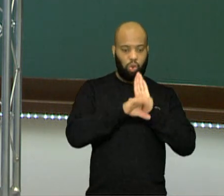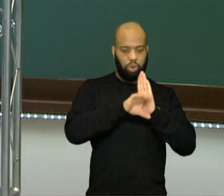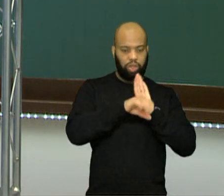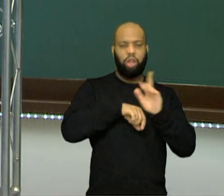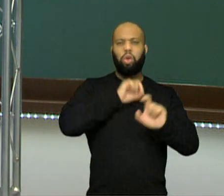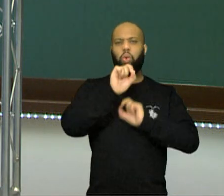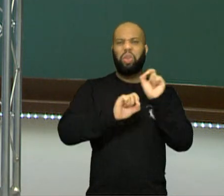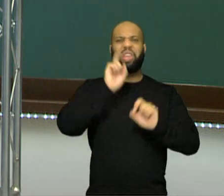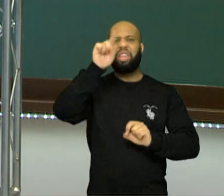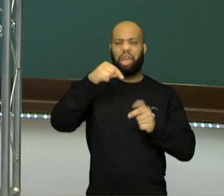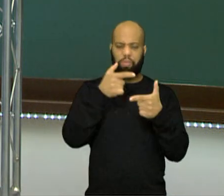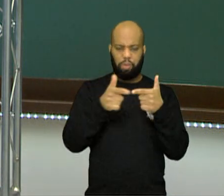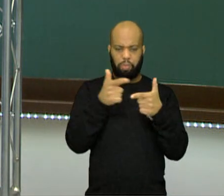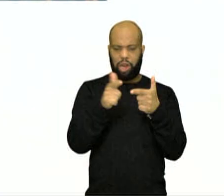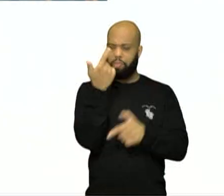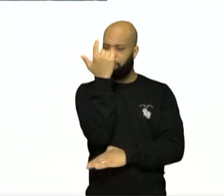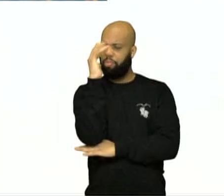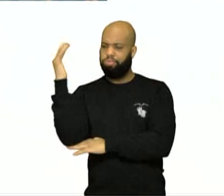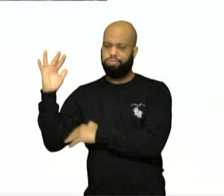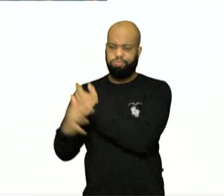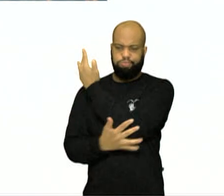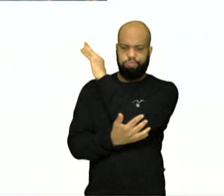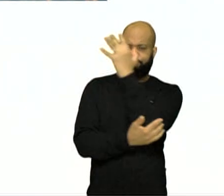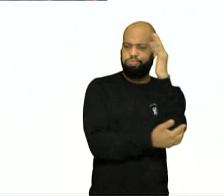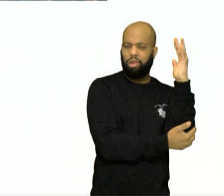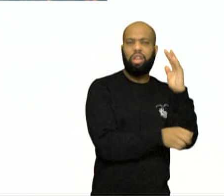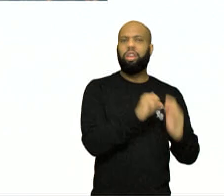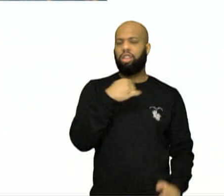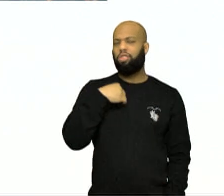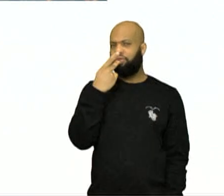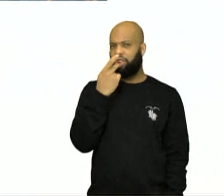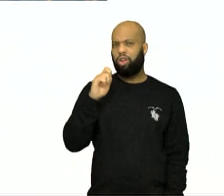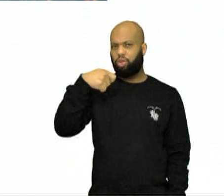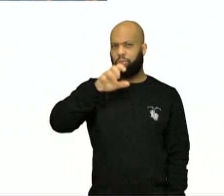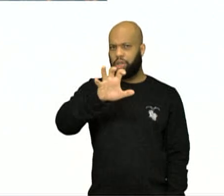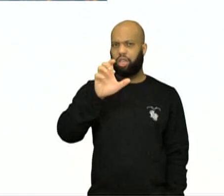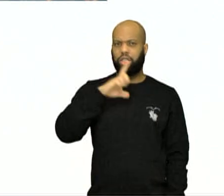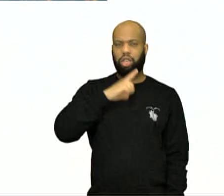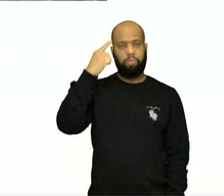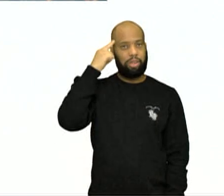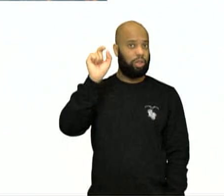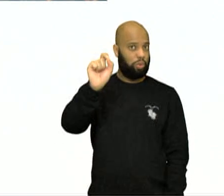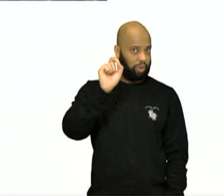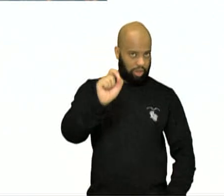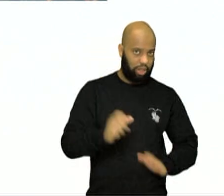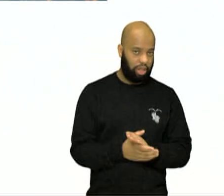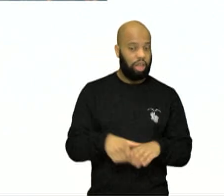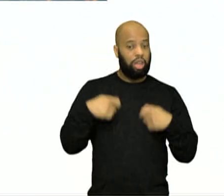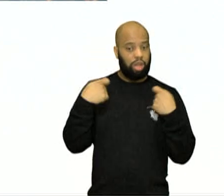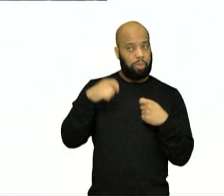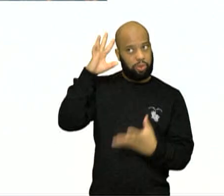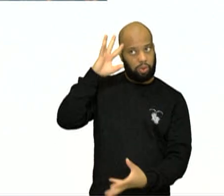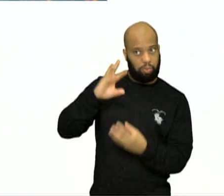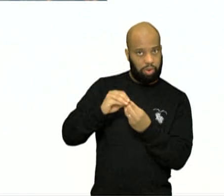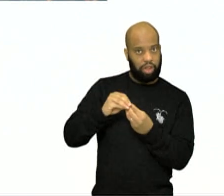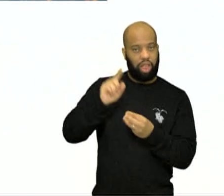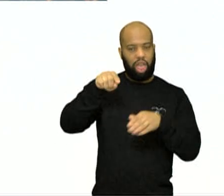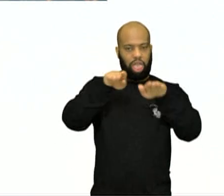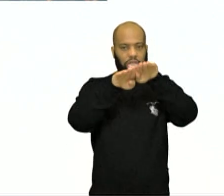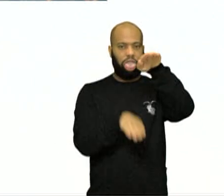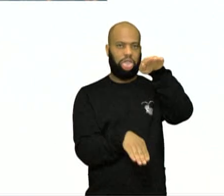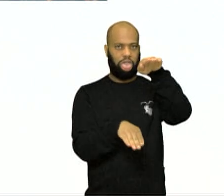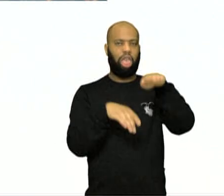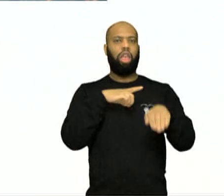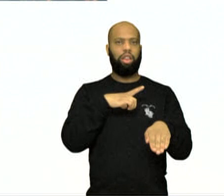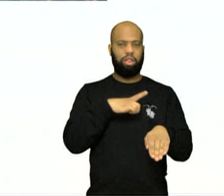que é o problema ambiental? Quando eu falo problema ambiental, eu tenho que pensar que deve ser entendido como um